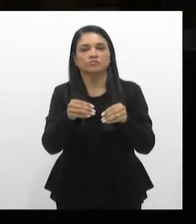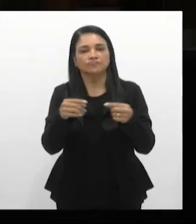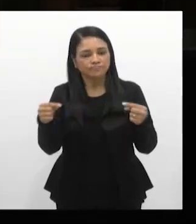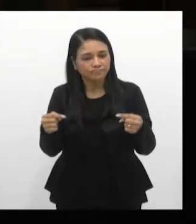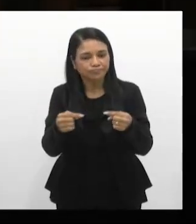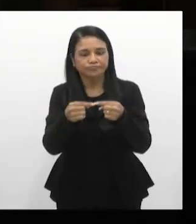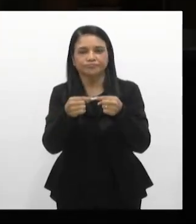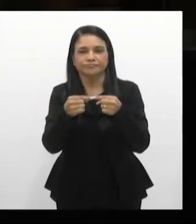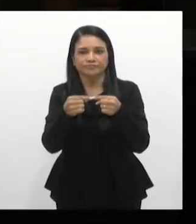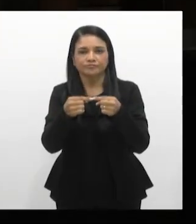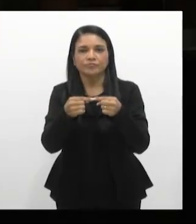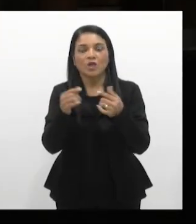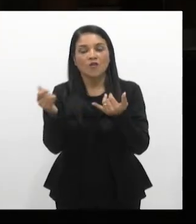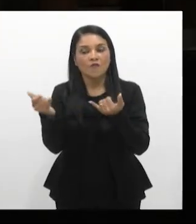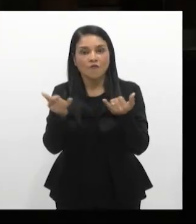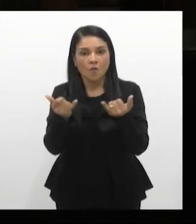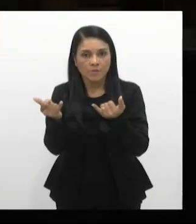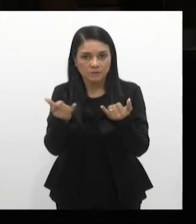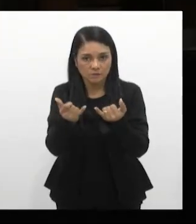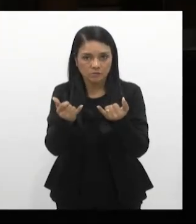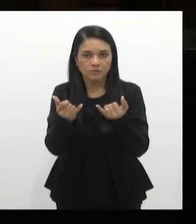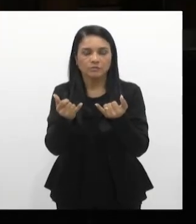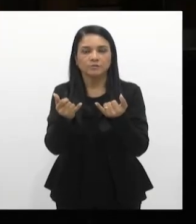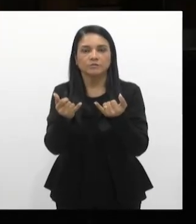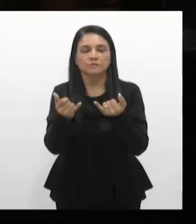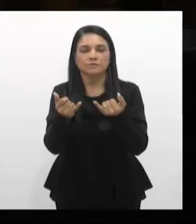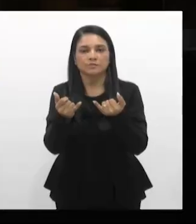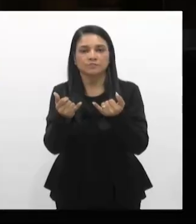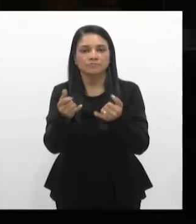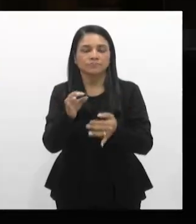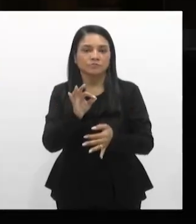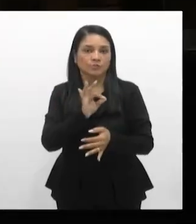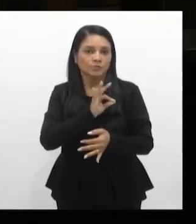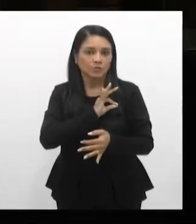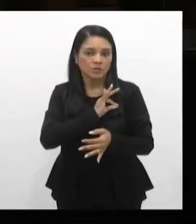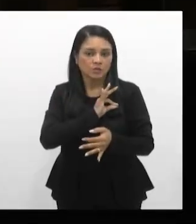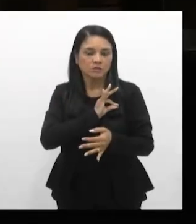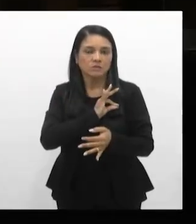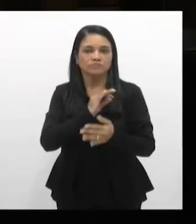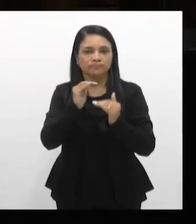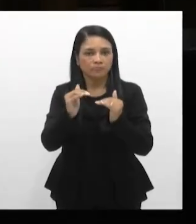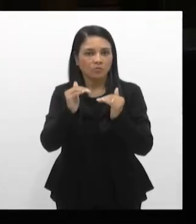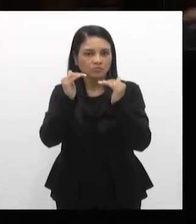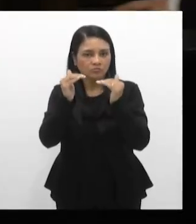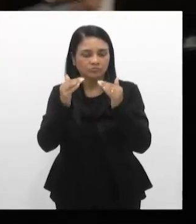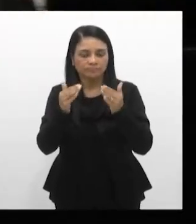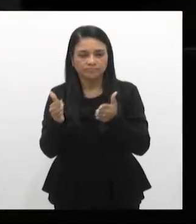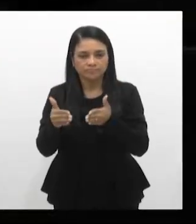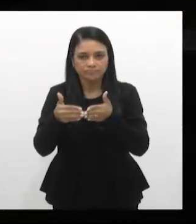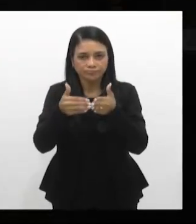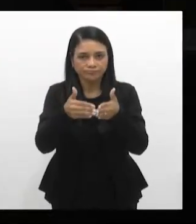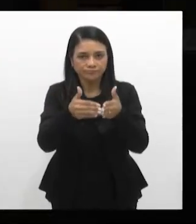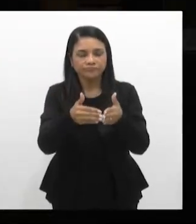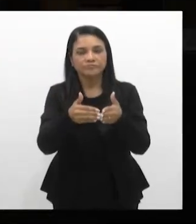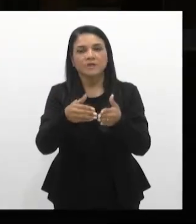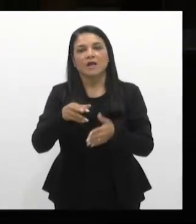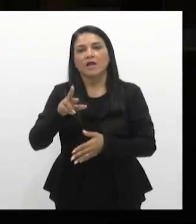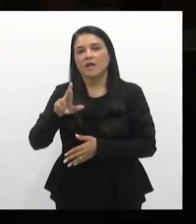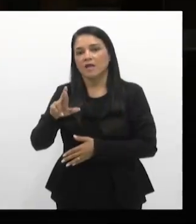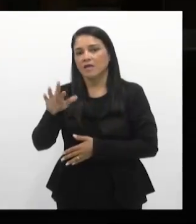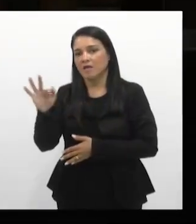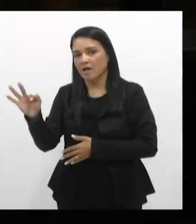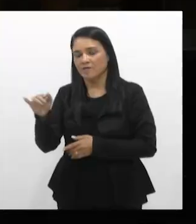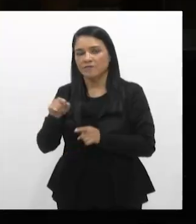as informações provenientes de forças policiais, autoridades portuárias, Receita Federal,